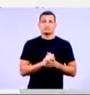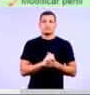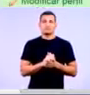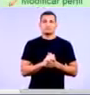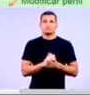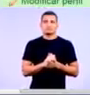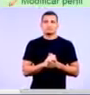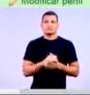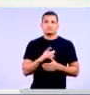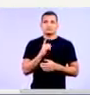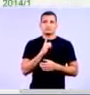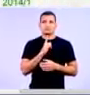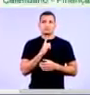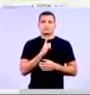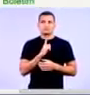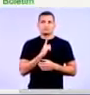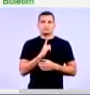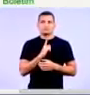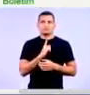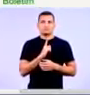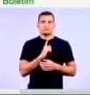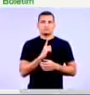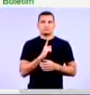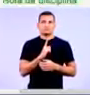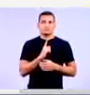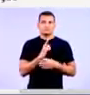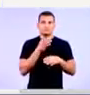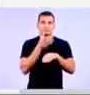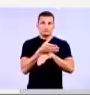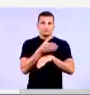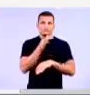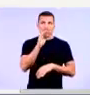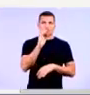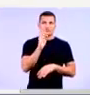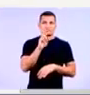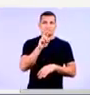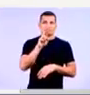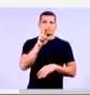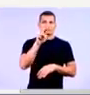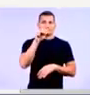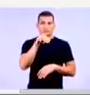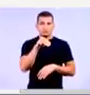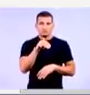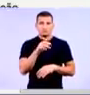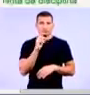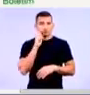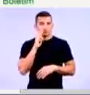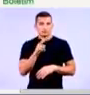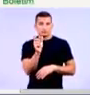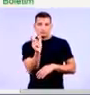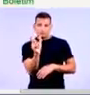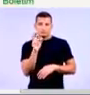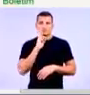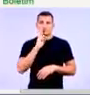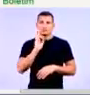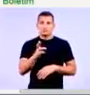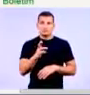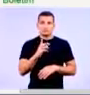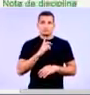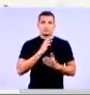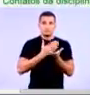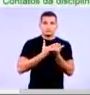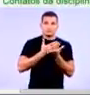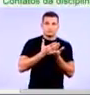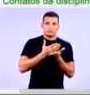eu já tenho o acesso ao fórum. Olha, para eu responder, eu tenho a